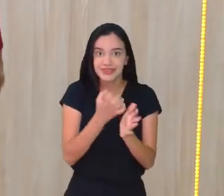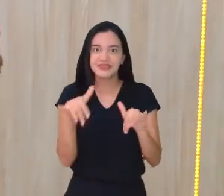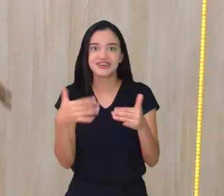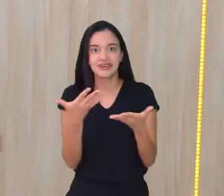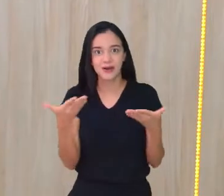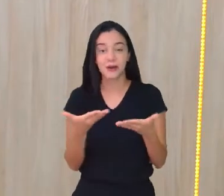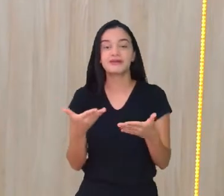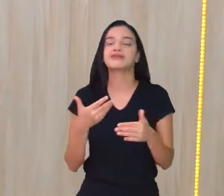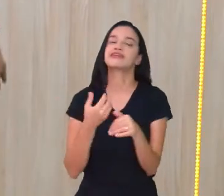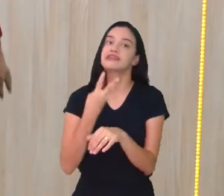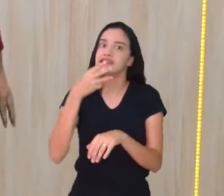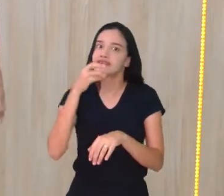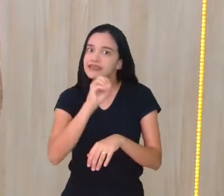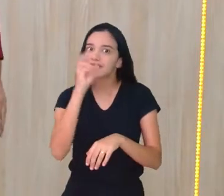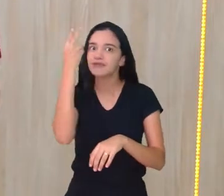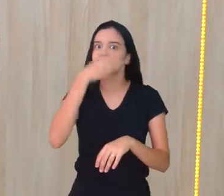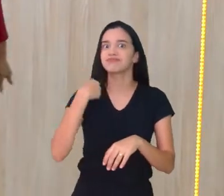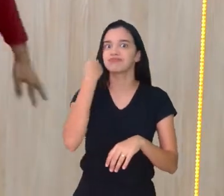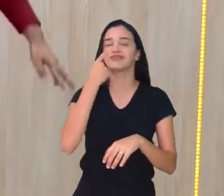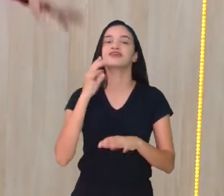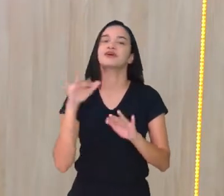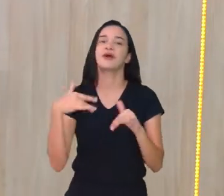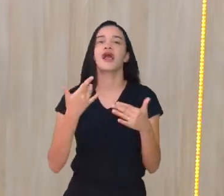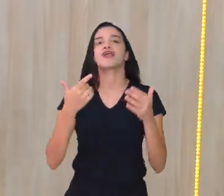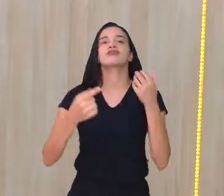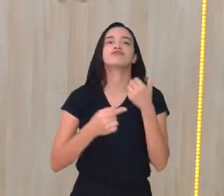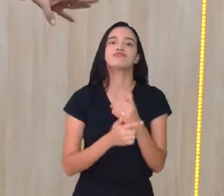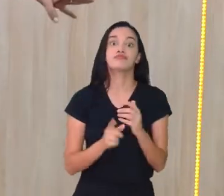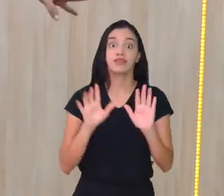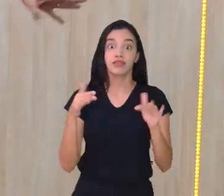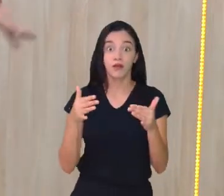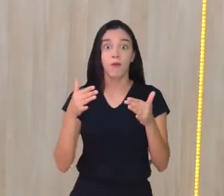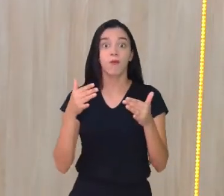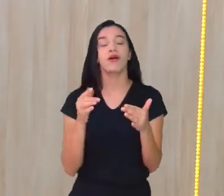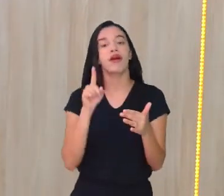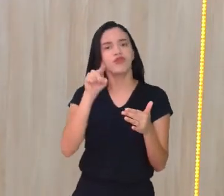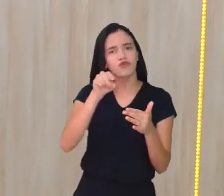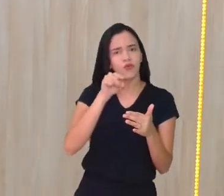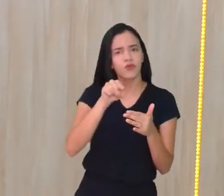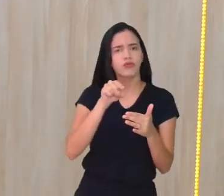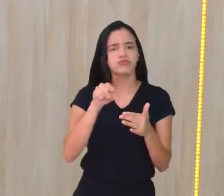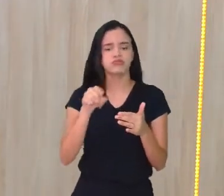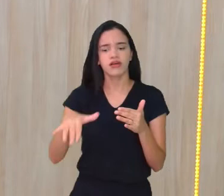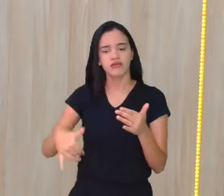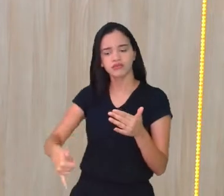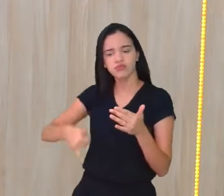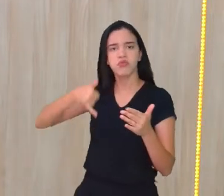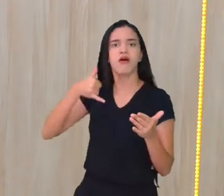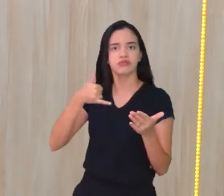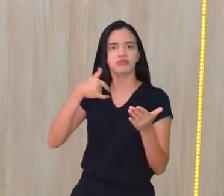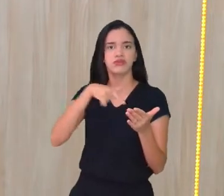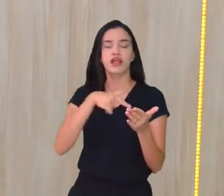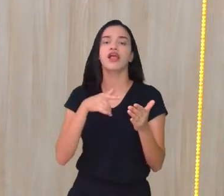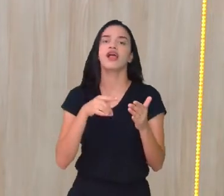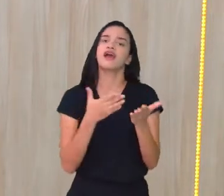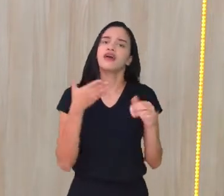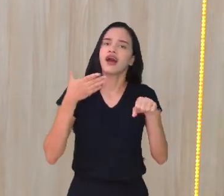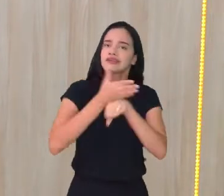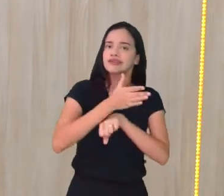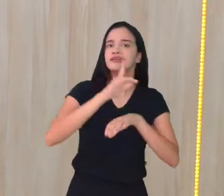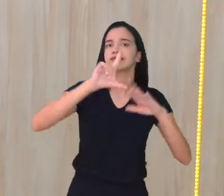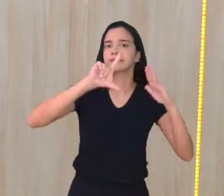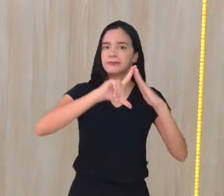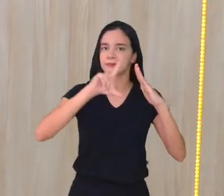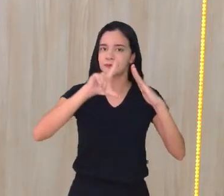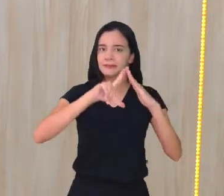Juninho. Vamos lá. E aí, encurta as distâncias, em vez de você pegar seu celular, loja de aplicativos, Educa